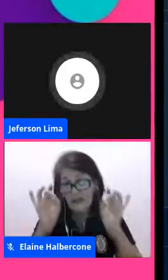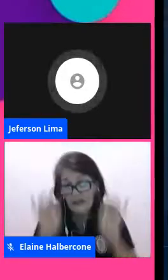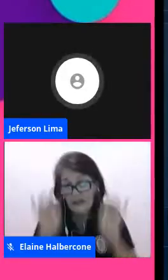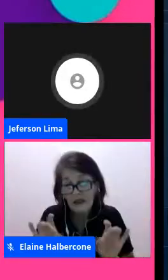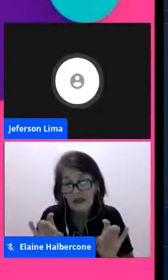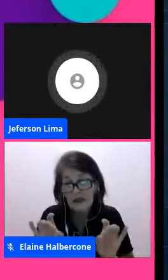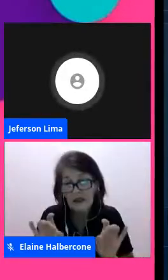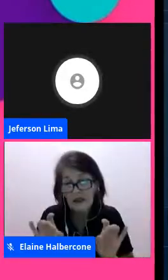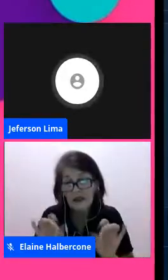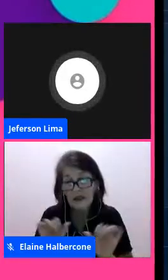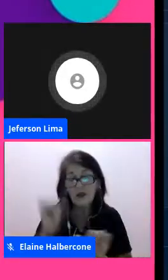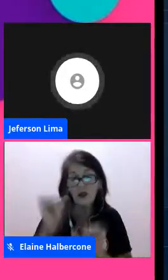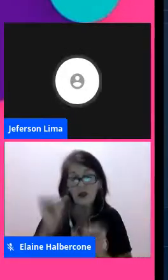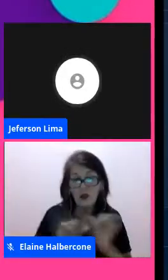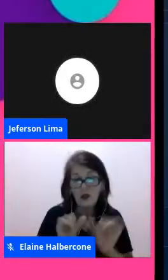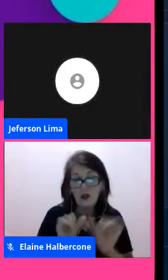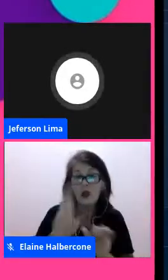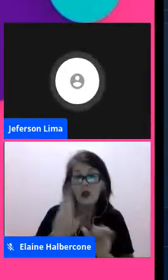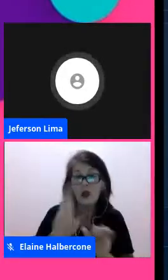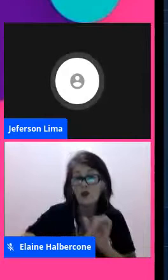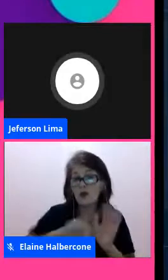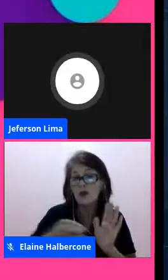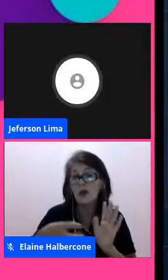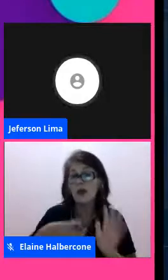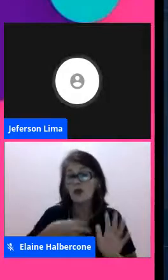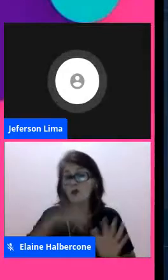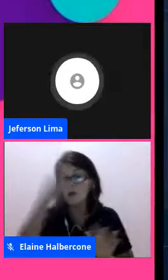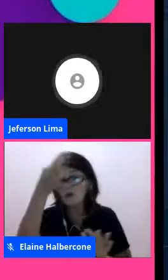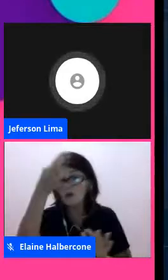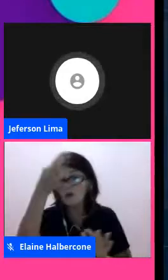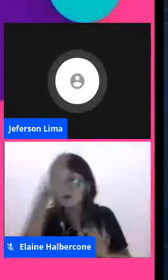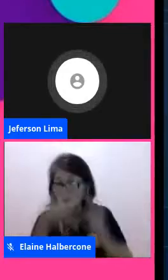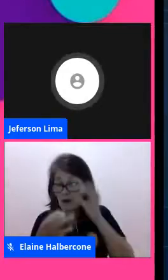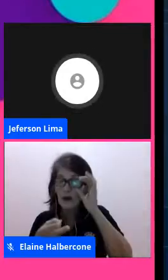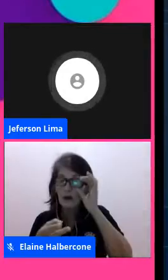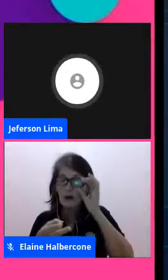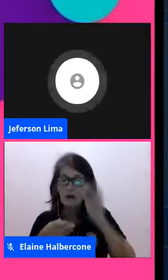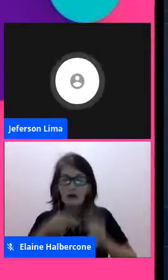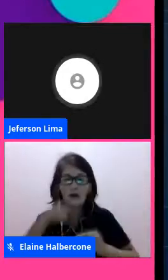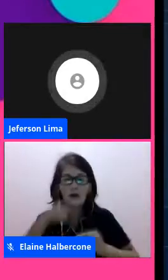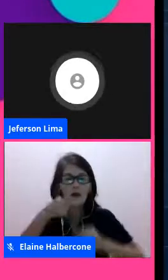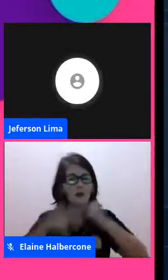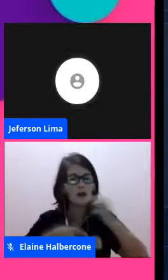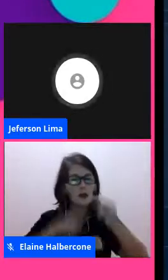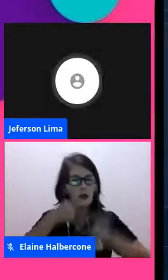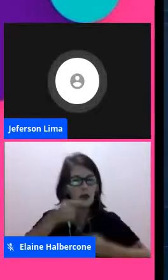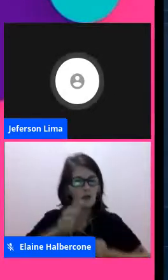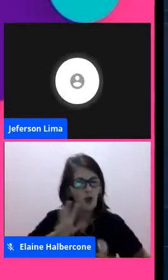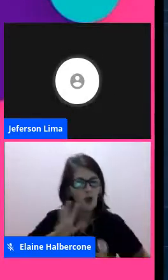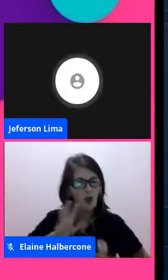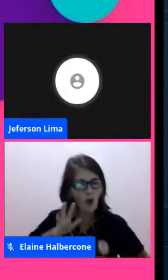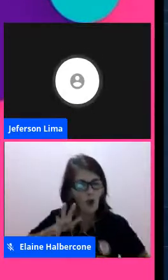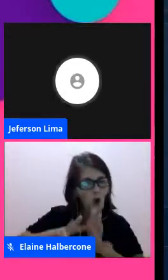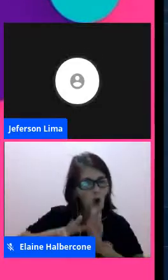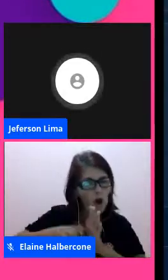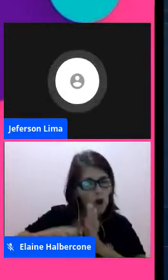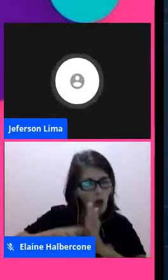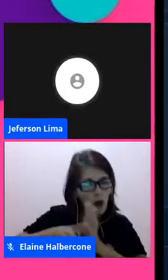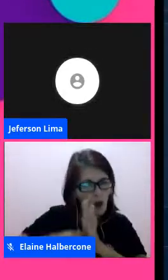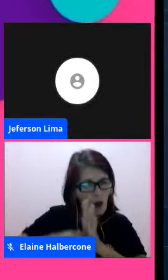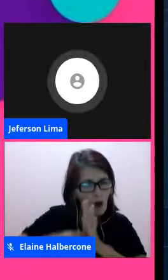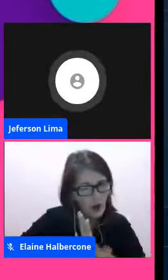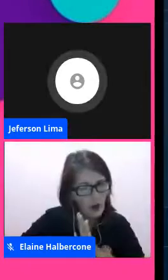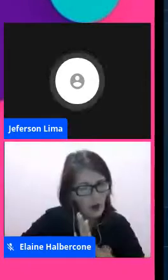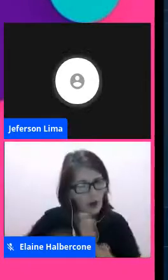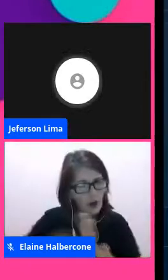dispositivo está sendo utilizado da maneira correta e ninguém vai abusar dos nossos dados. E a gente está num ambiente de certa forma controlado,